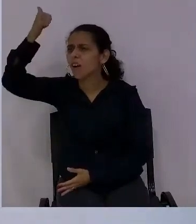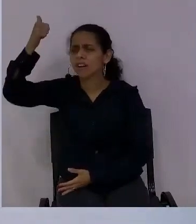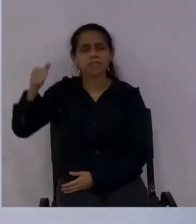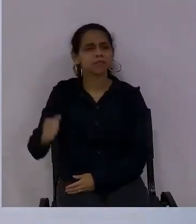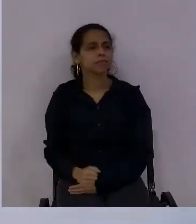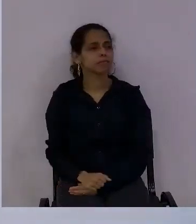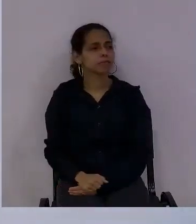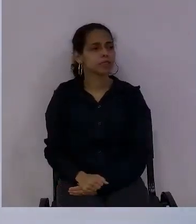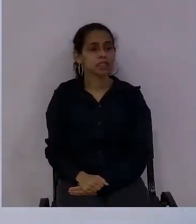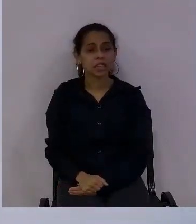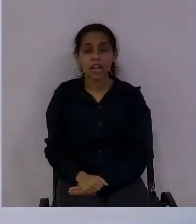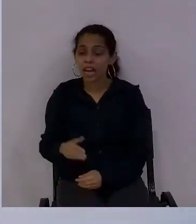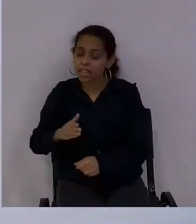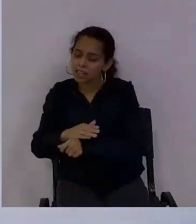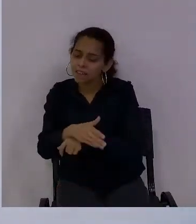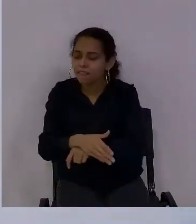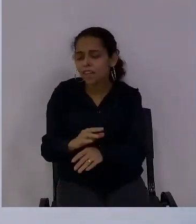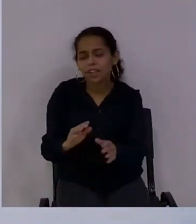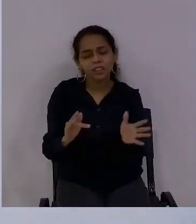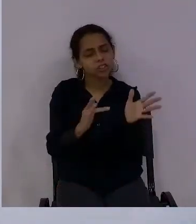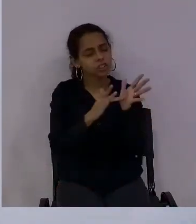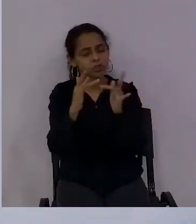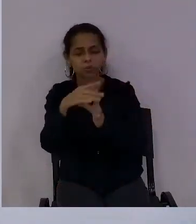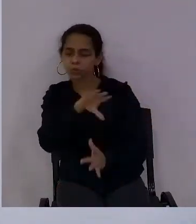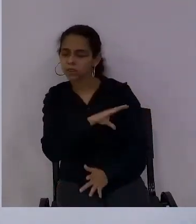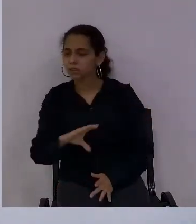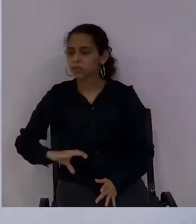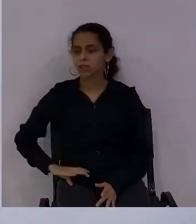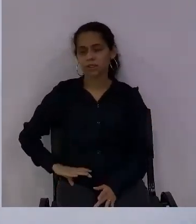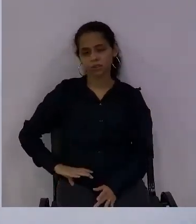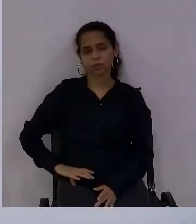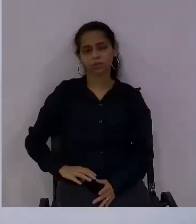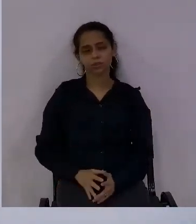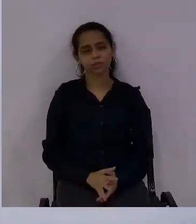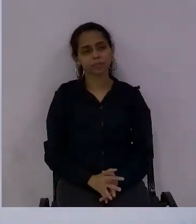Nos méritos de Cristo Jesus.